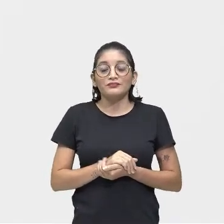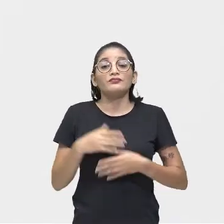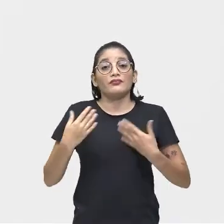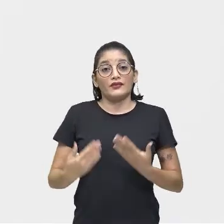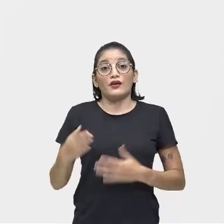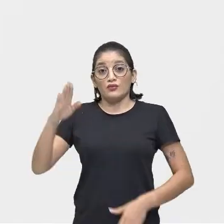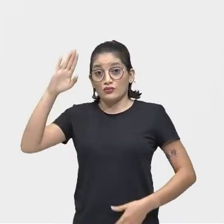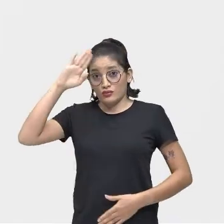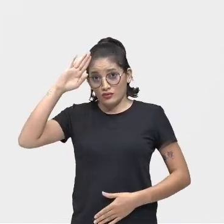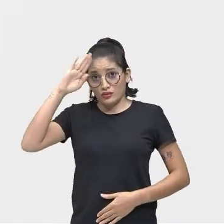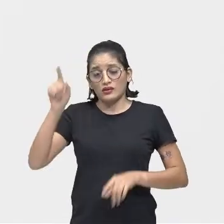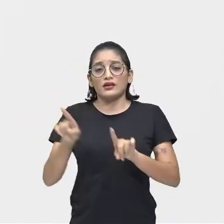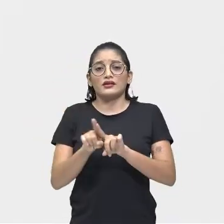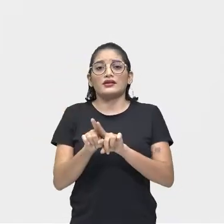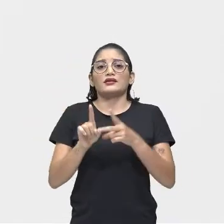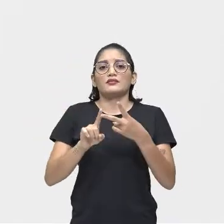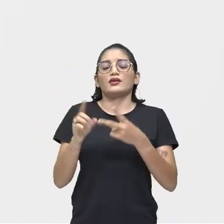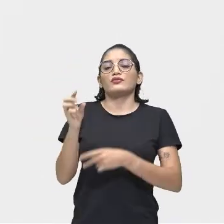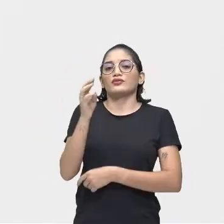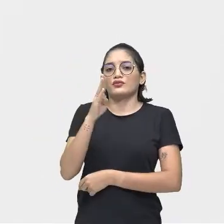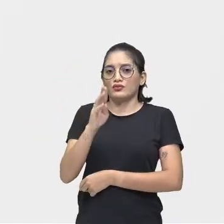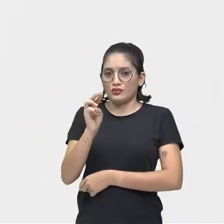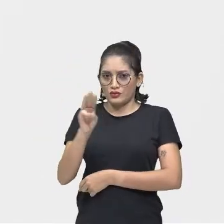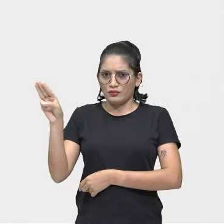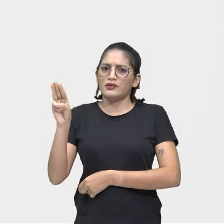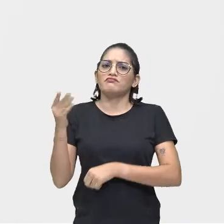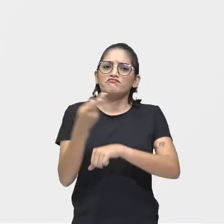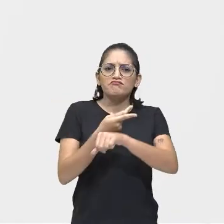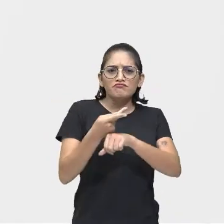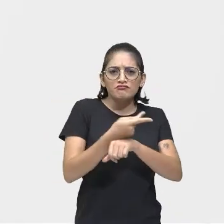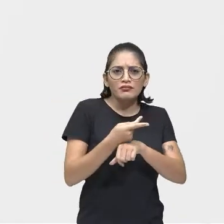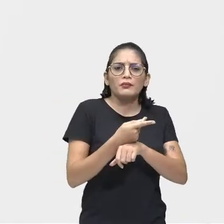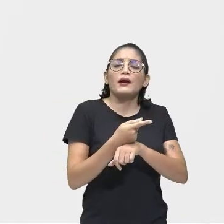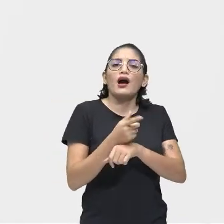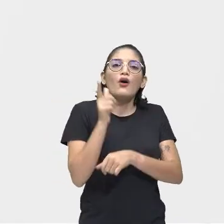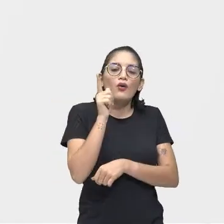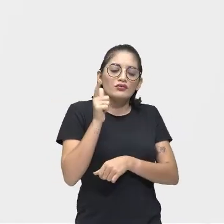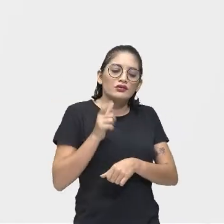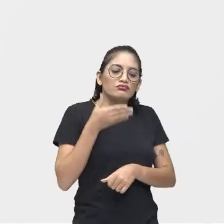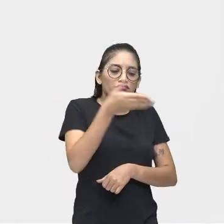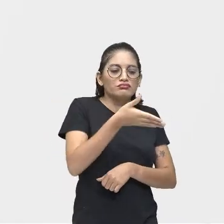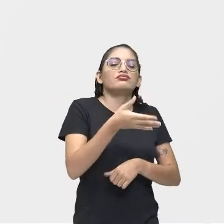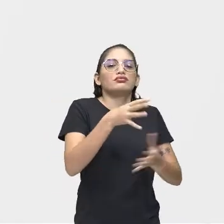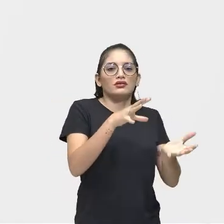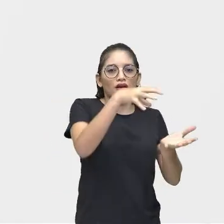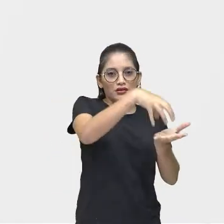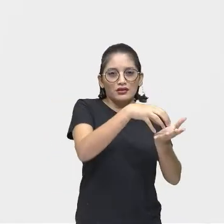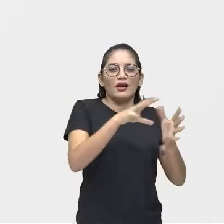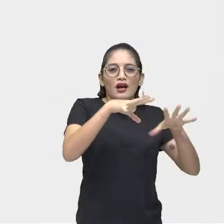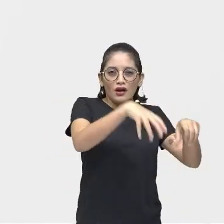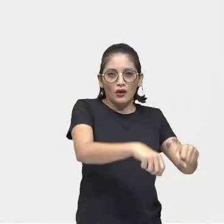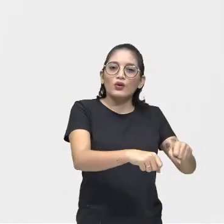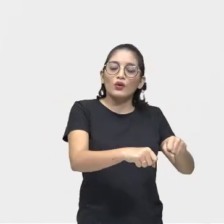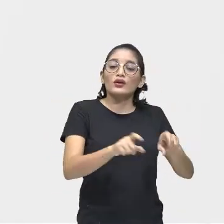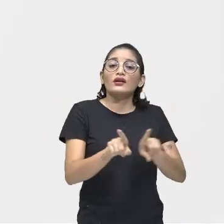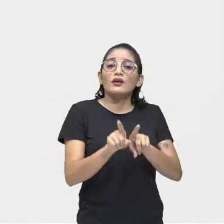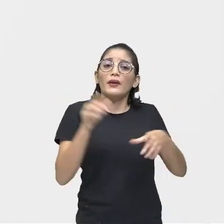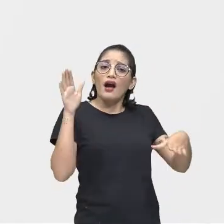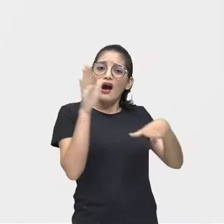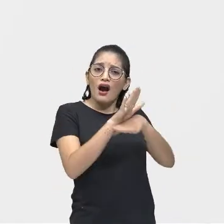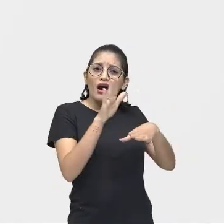Soldados e bandeirantes, bem como suas expedições rumo ao interior da colônia, no caso dos sertões, contribuíram para a